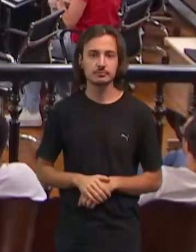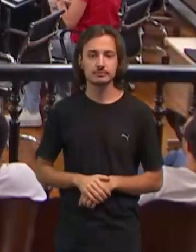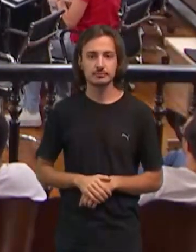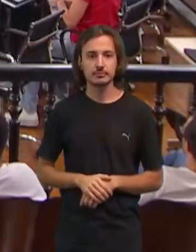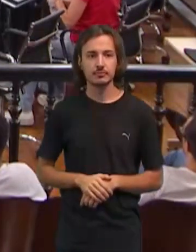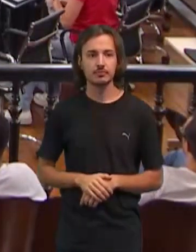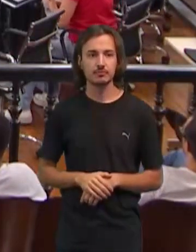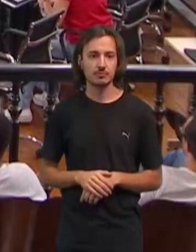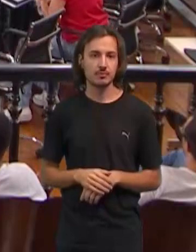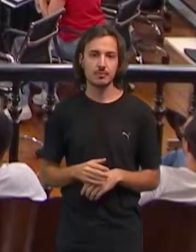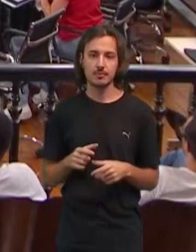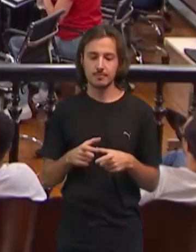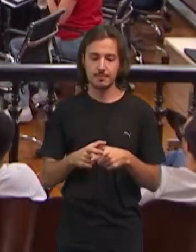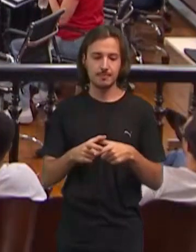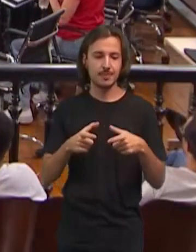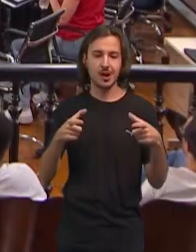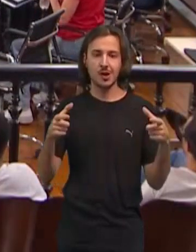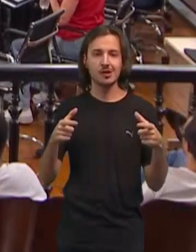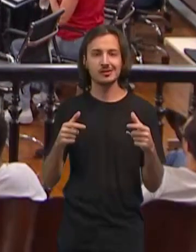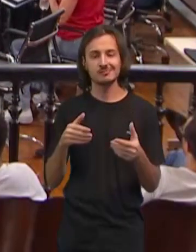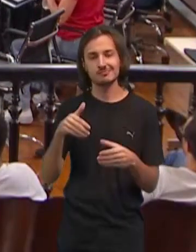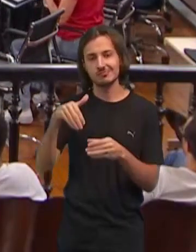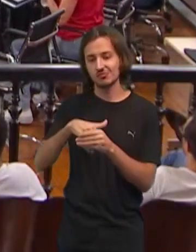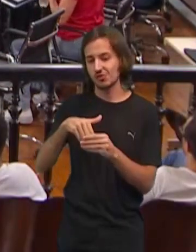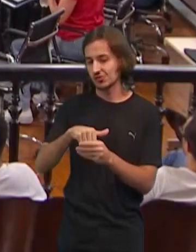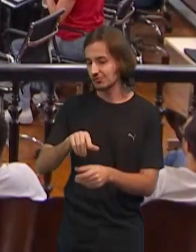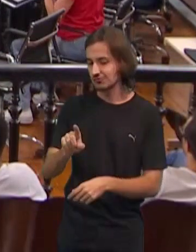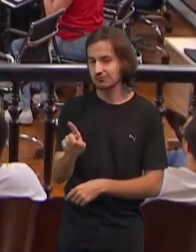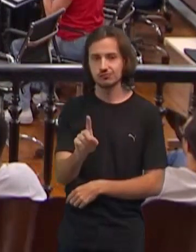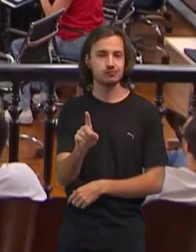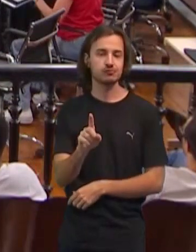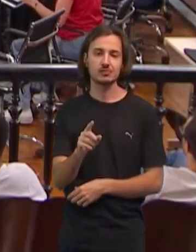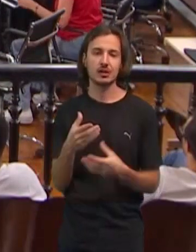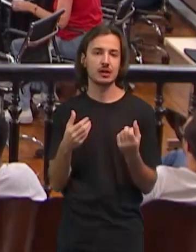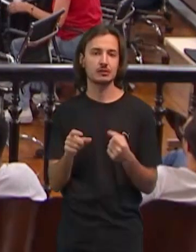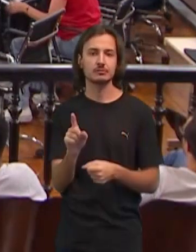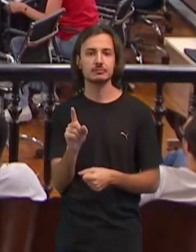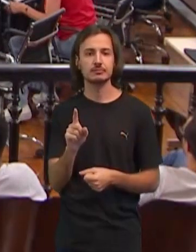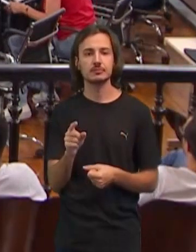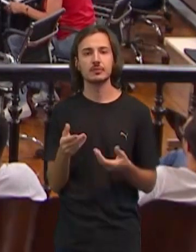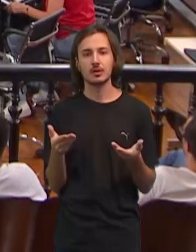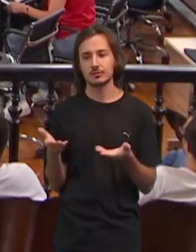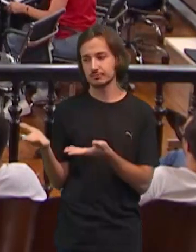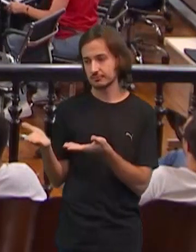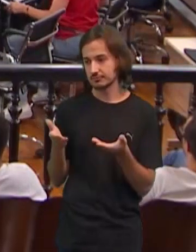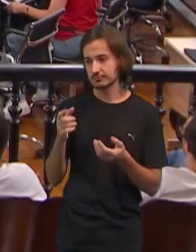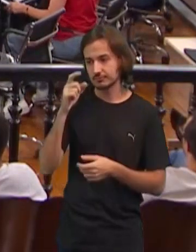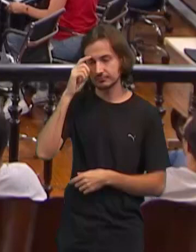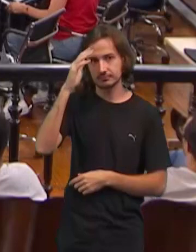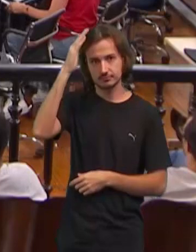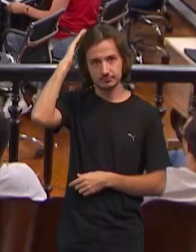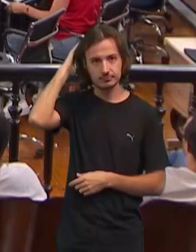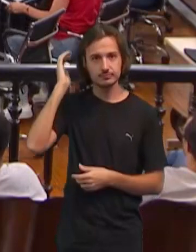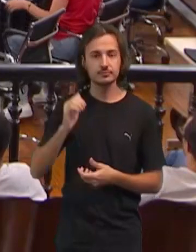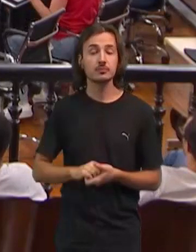voto contrário da maioria absoluta dos senhores vereadores. Pela ordem. Pela ordem, vereador André Luiz.